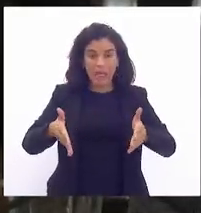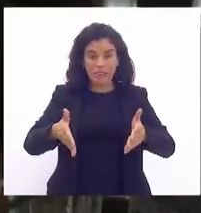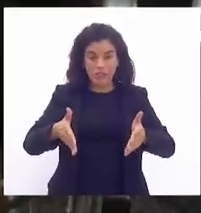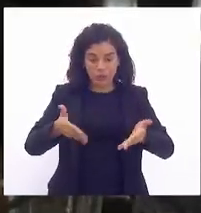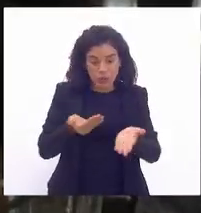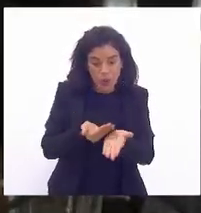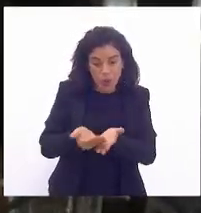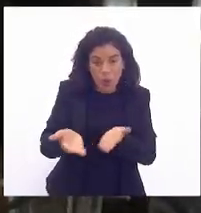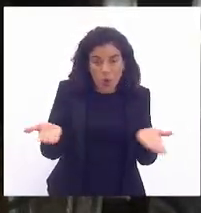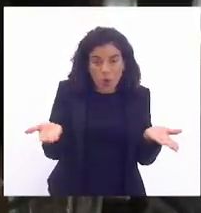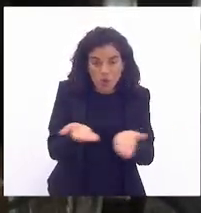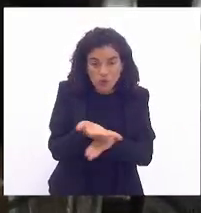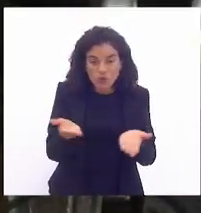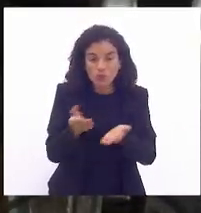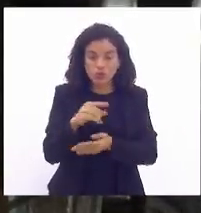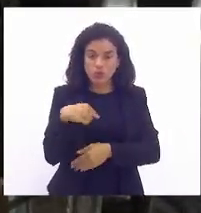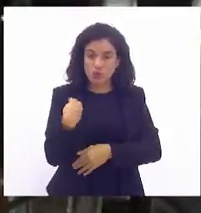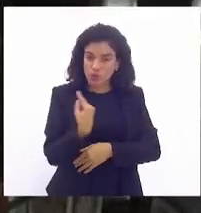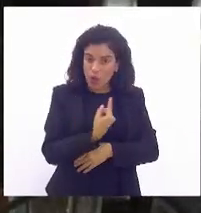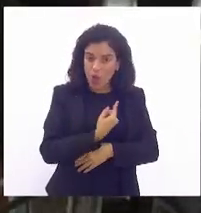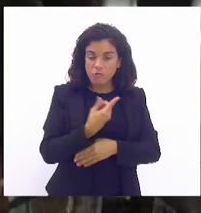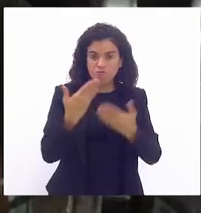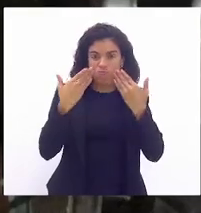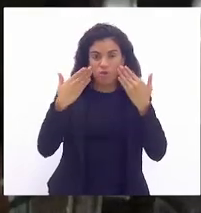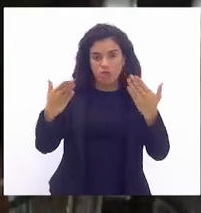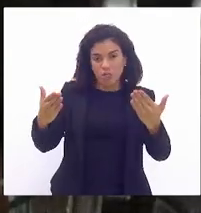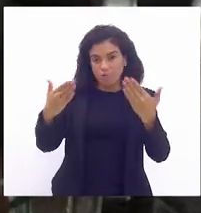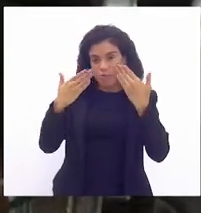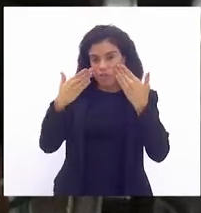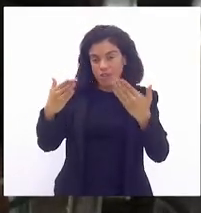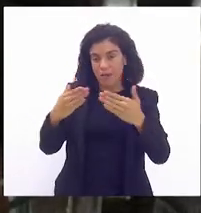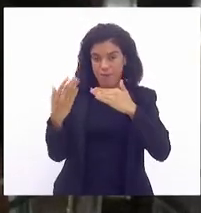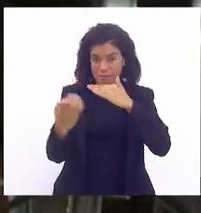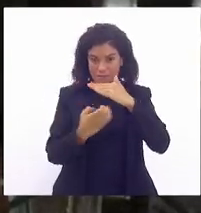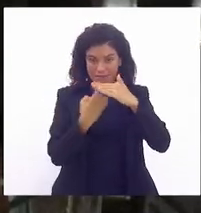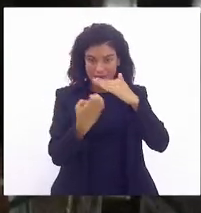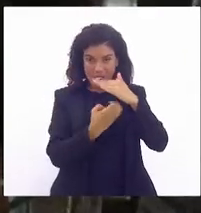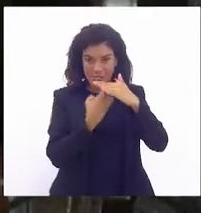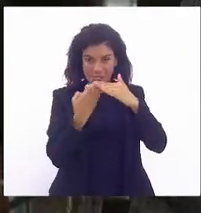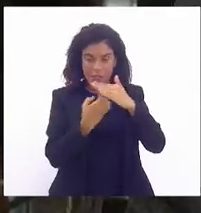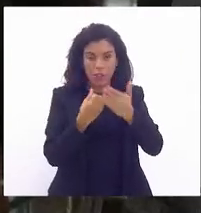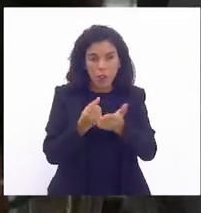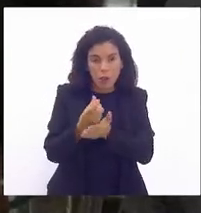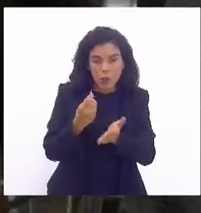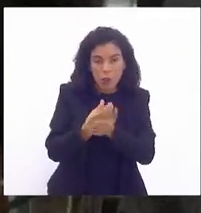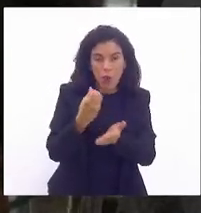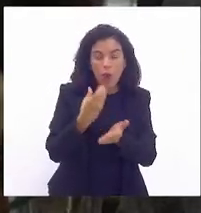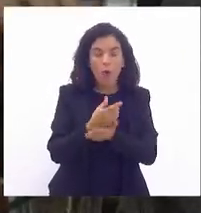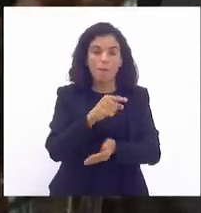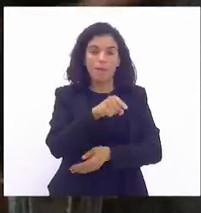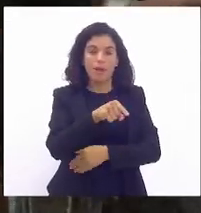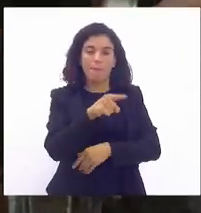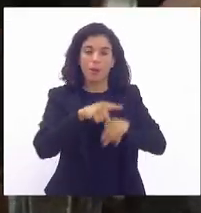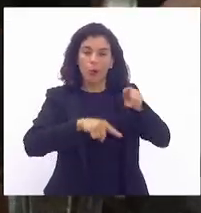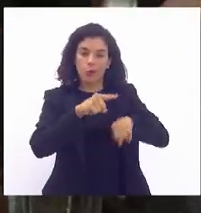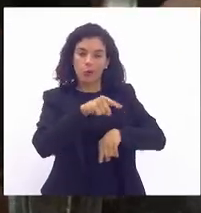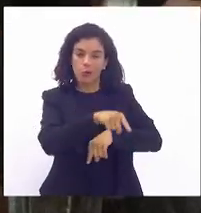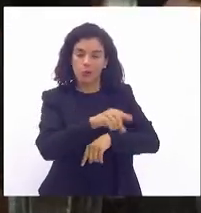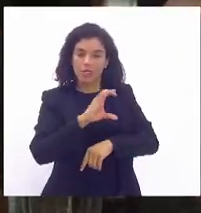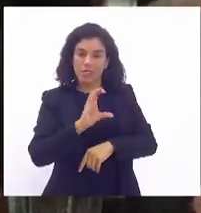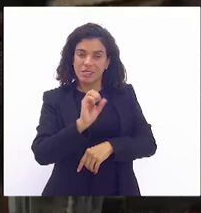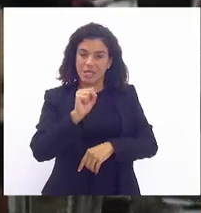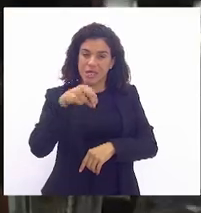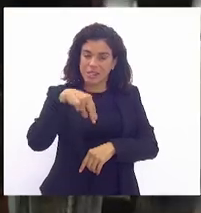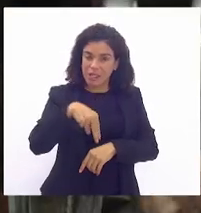de hoje, começarmos a mostrar para todas as empresas que compram da CSN, que ela não deve